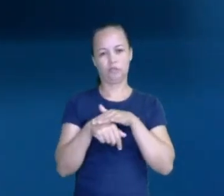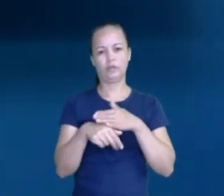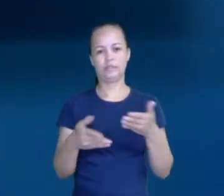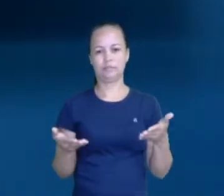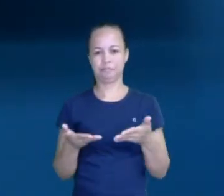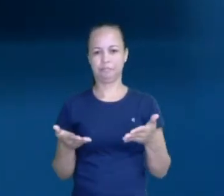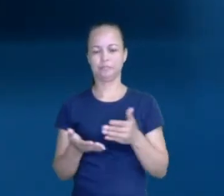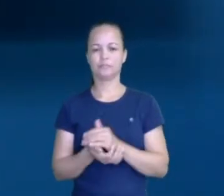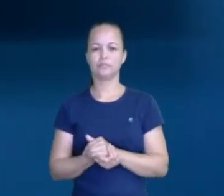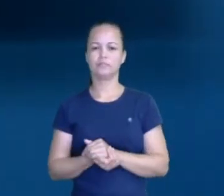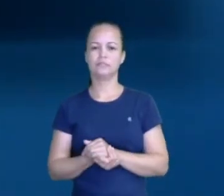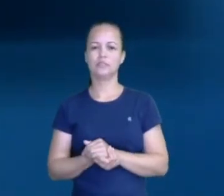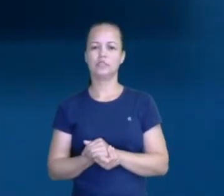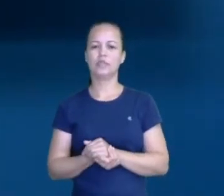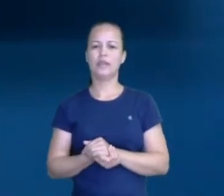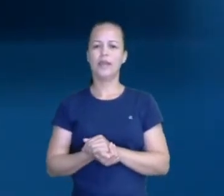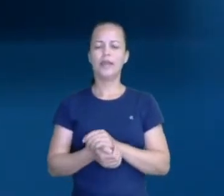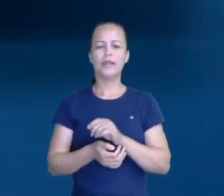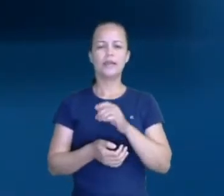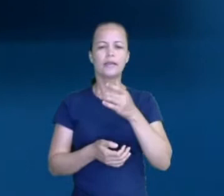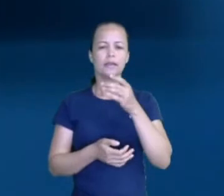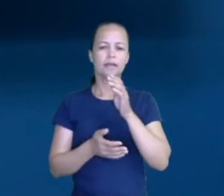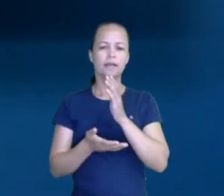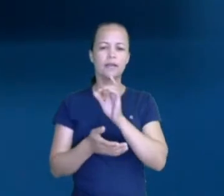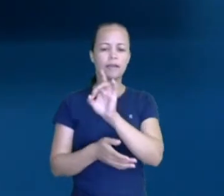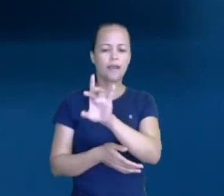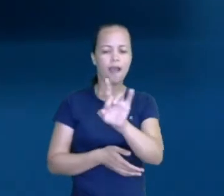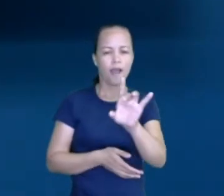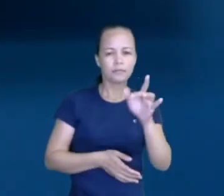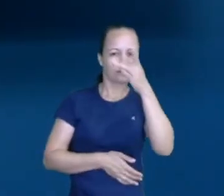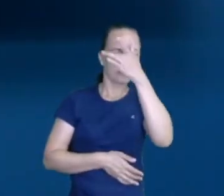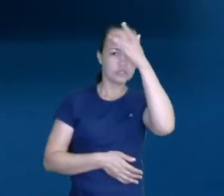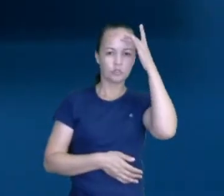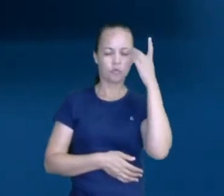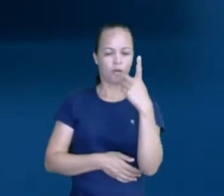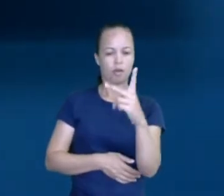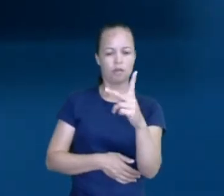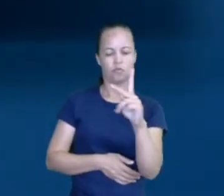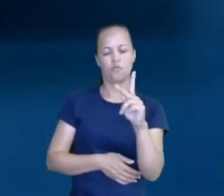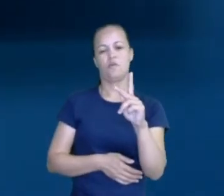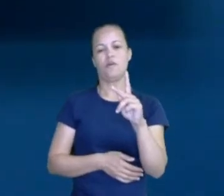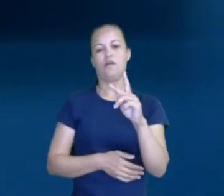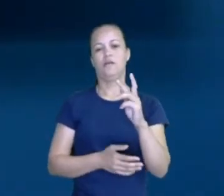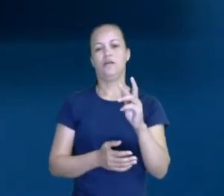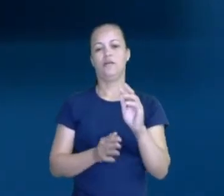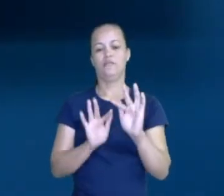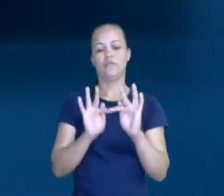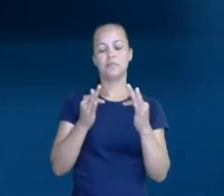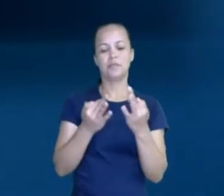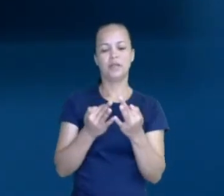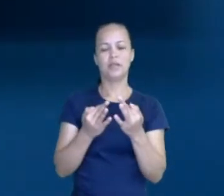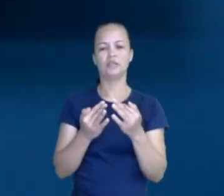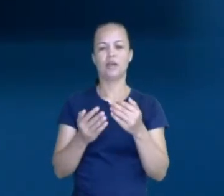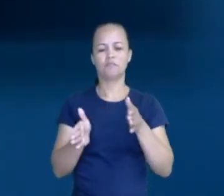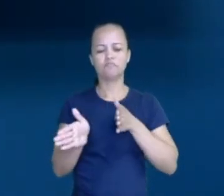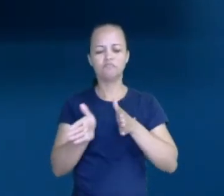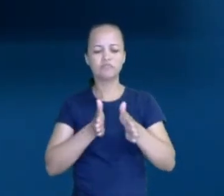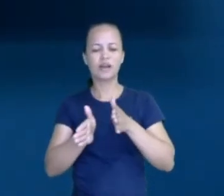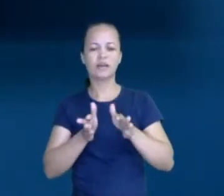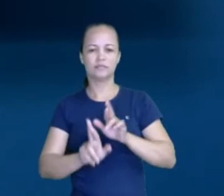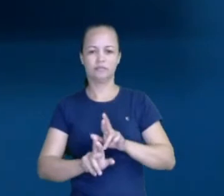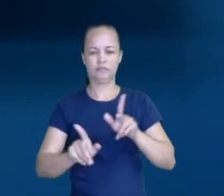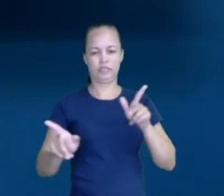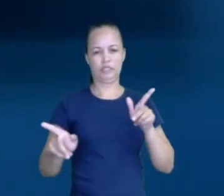Porque cada integrante da sua família está numa fase da vida diferente. Vamos lá. Você está aí na